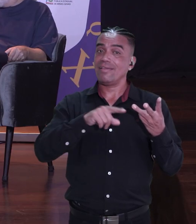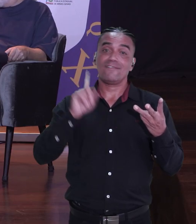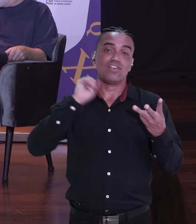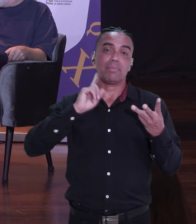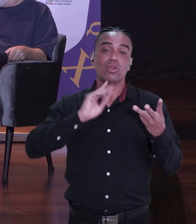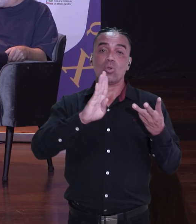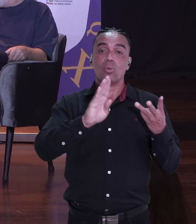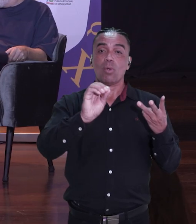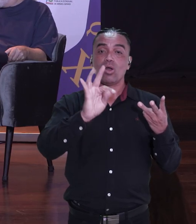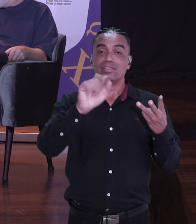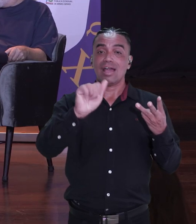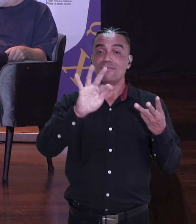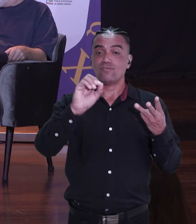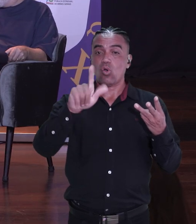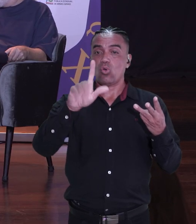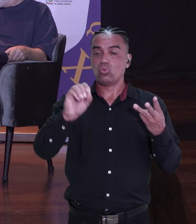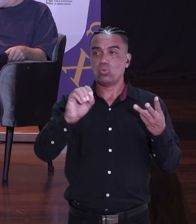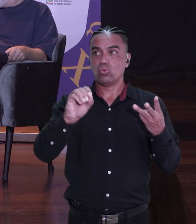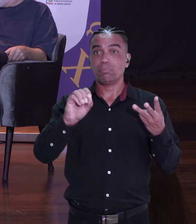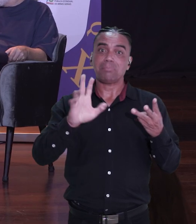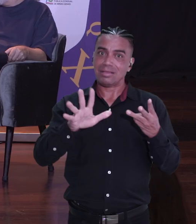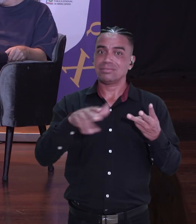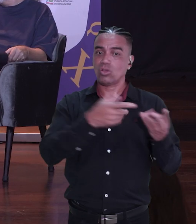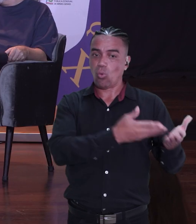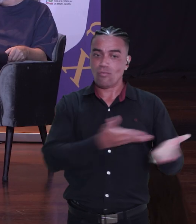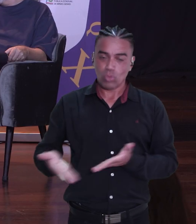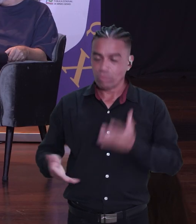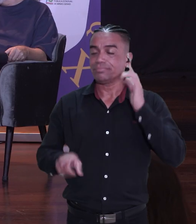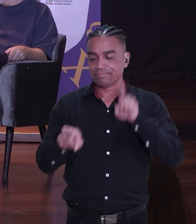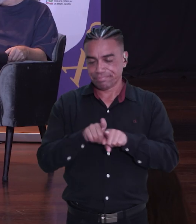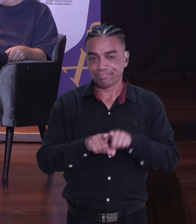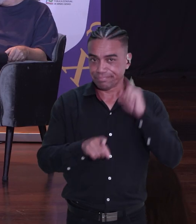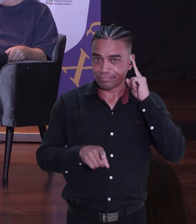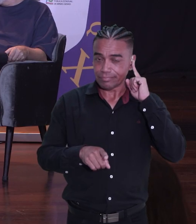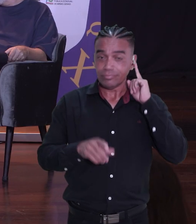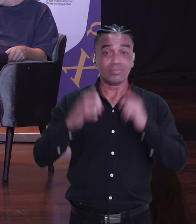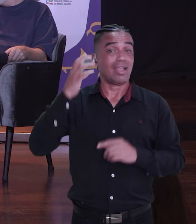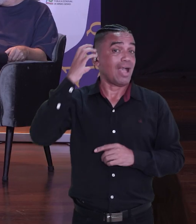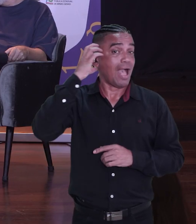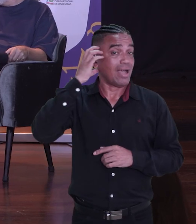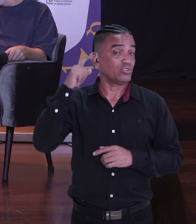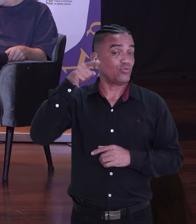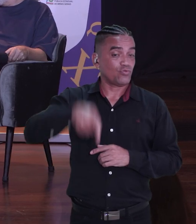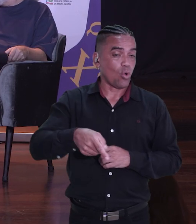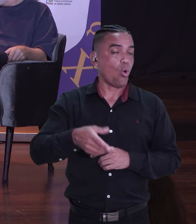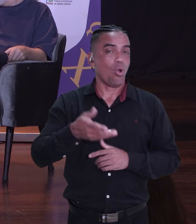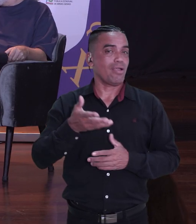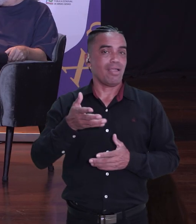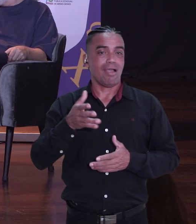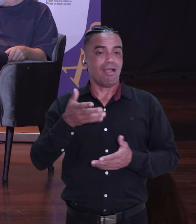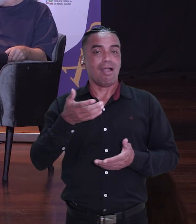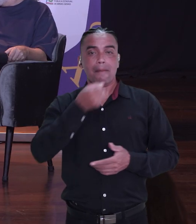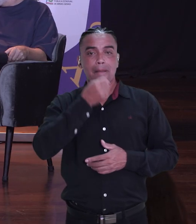Flamengo, era Botafogo, o pai botafoguense fanático. Ele era tão popular, mas aí foi convidado também. E a rádio foi cobrir